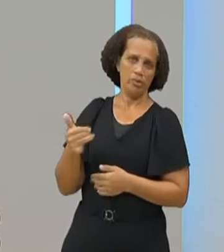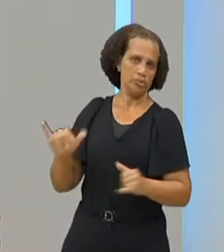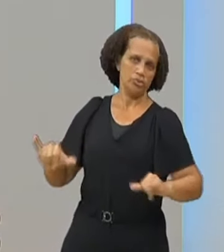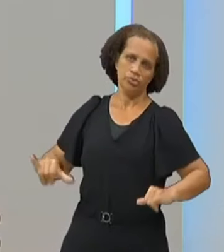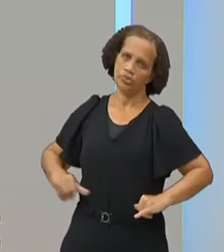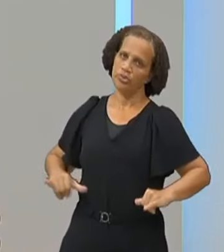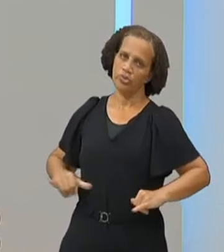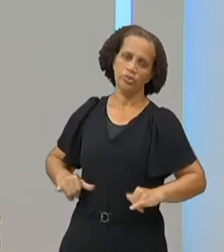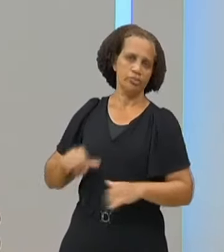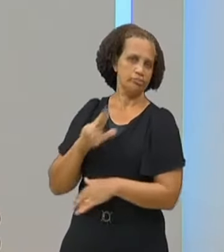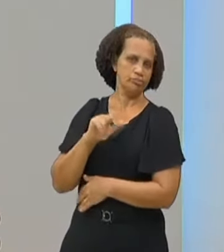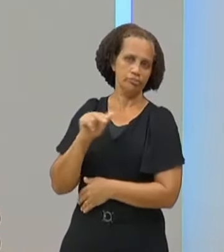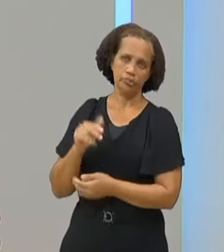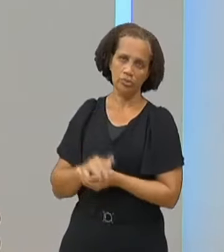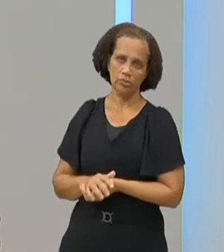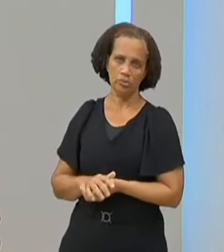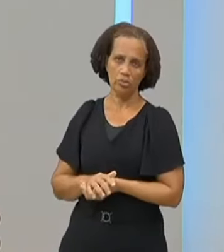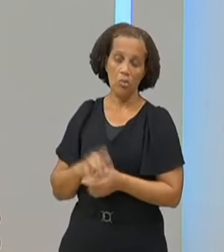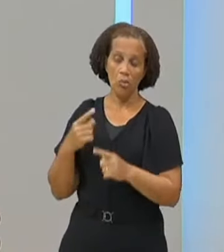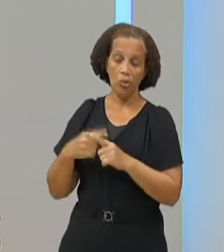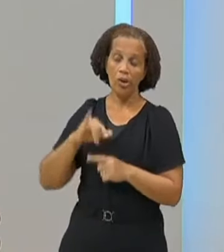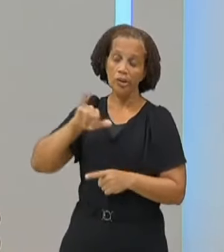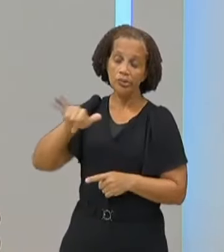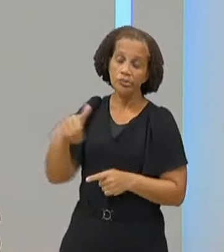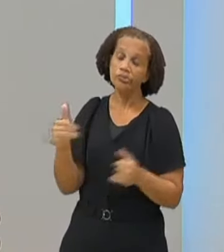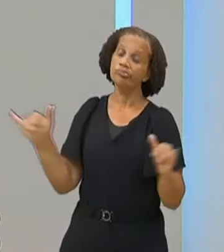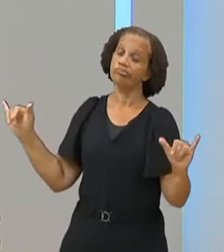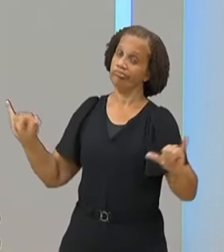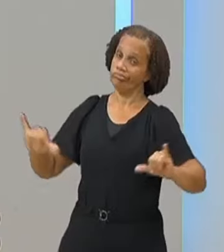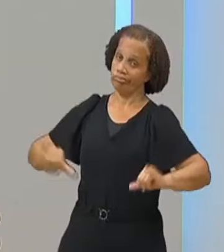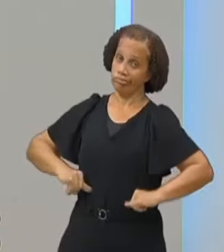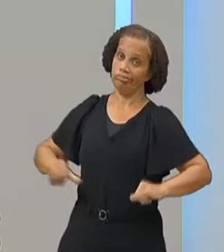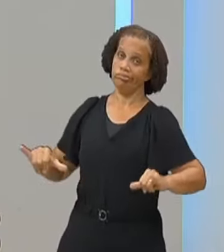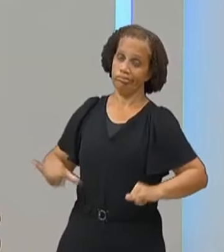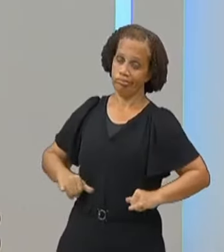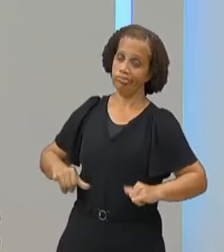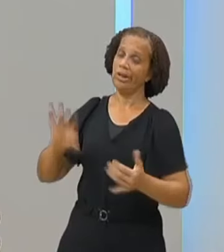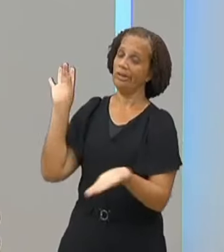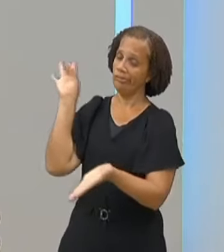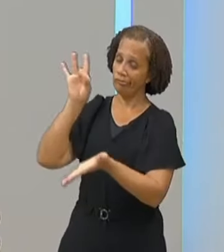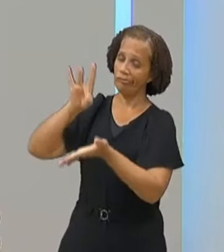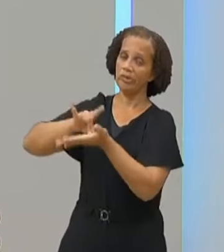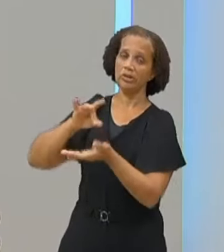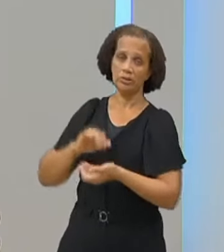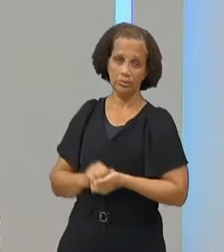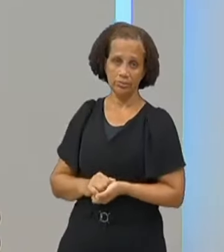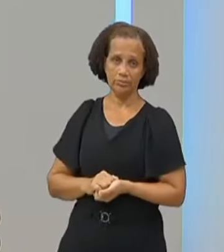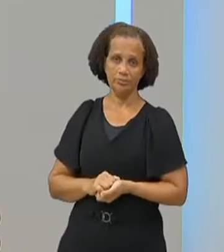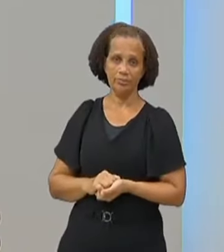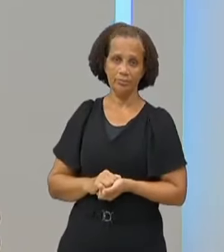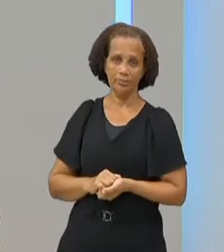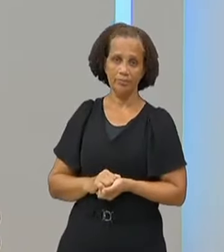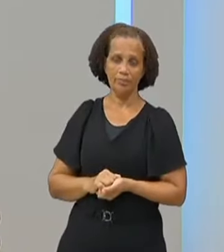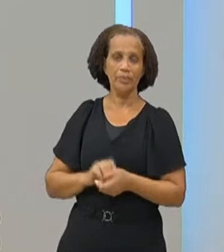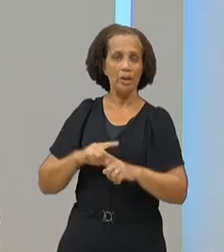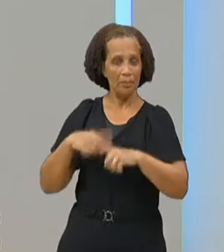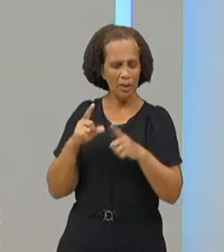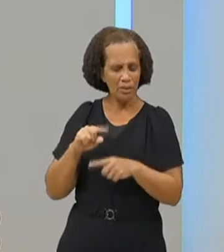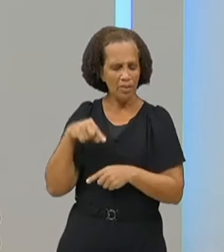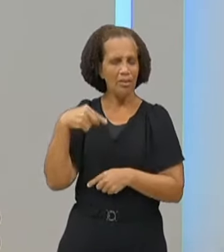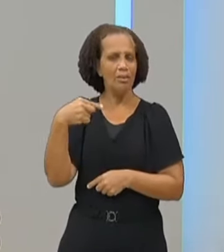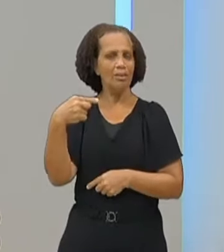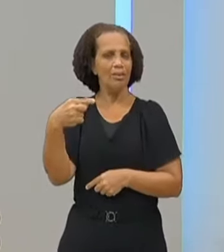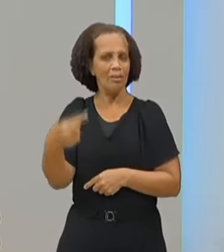Jó. Tanto sofreu, o sofrimento de Jó foi muito grande. Mas depois falaremos do